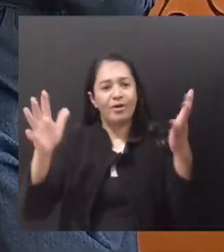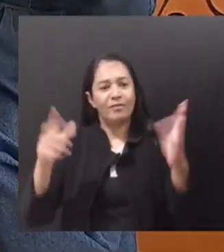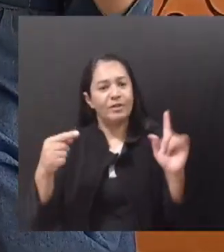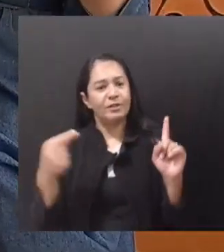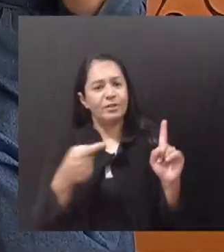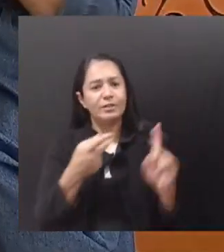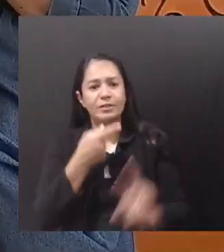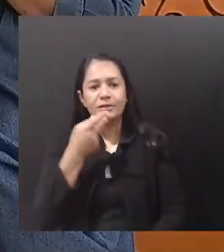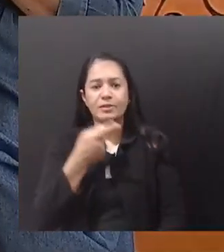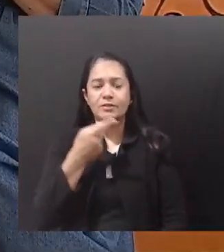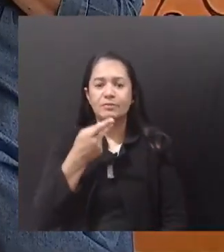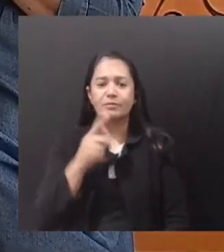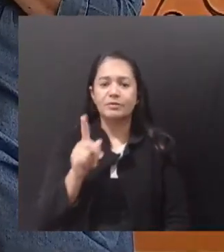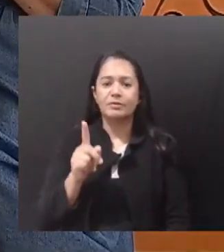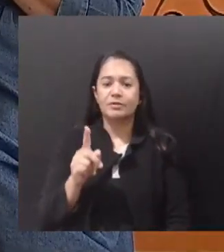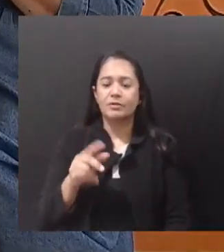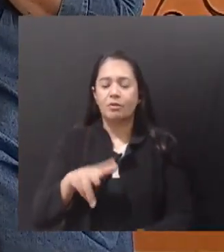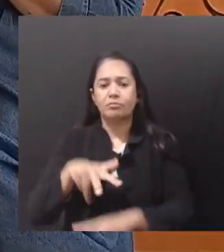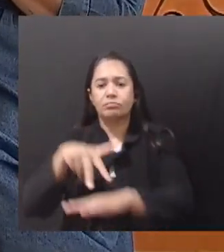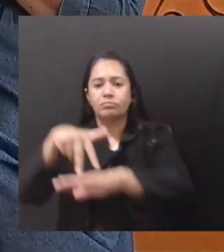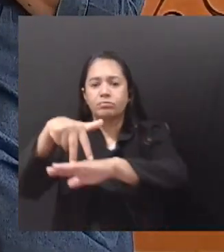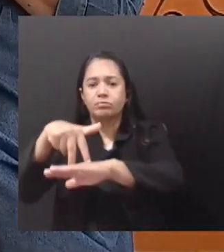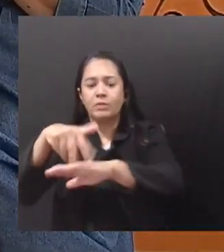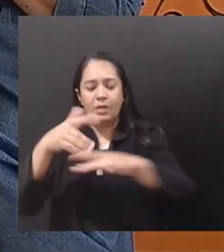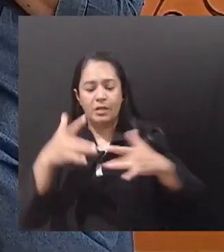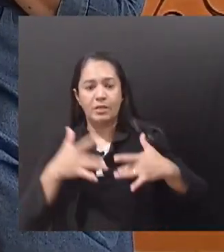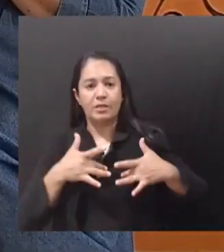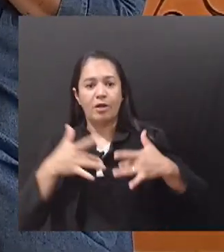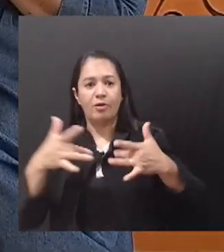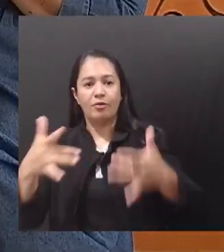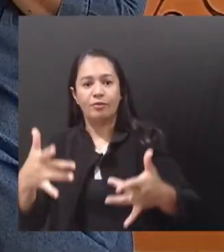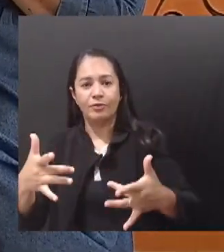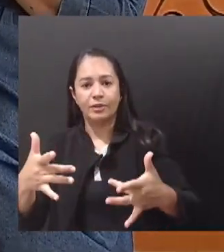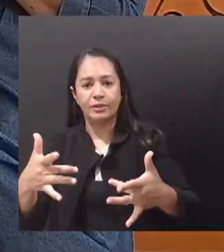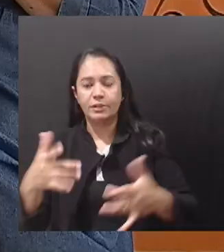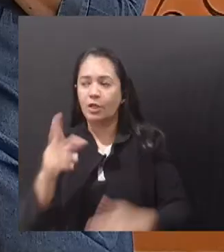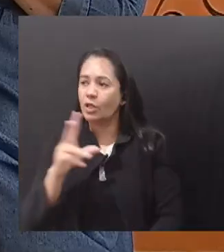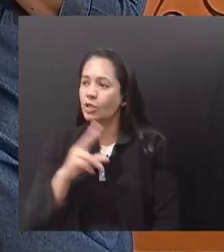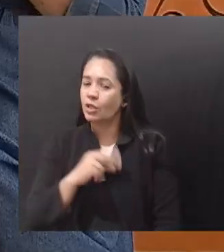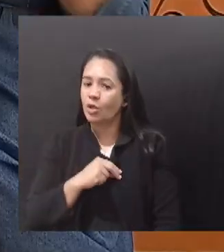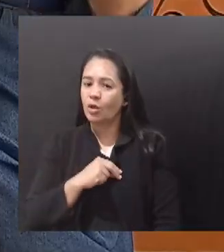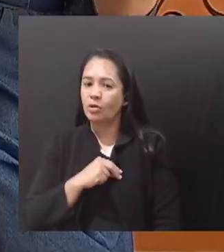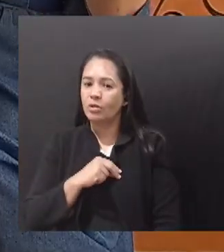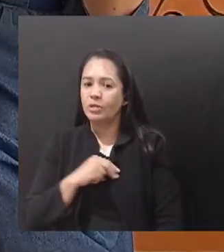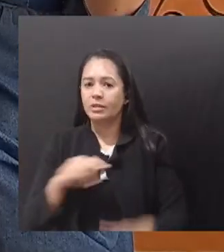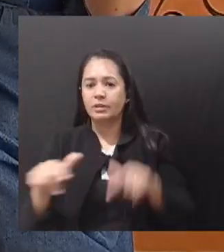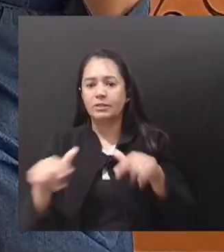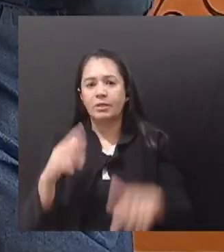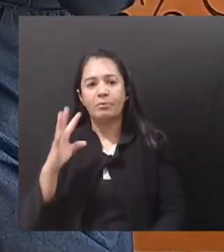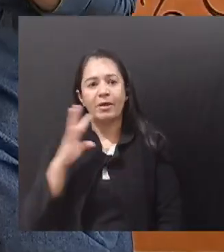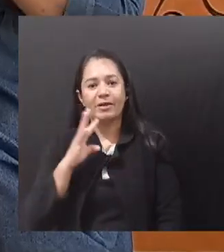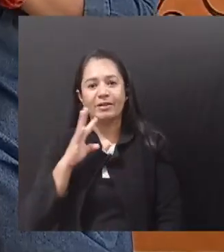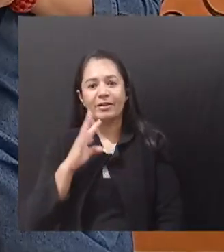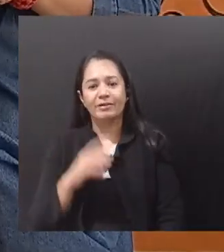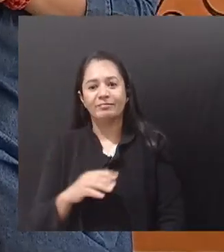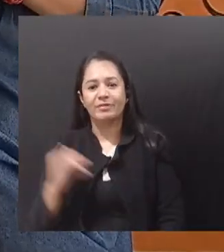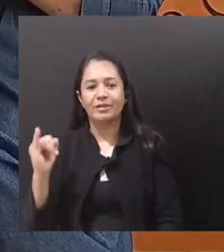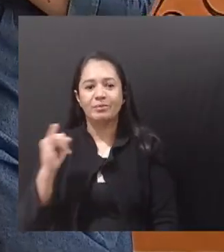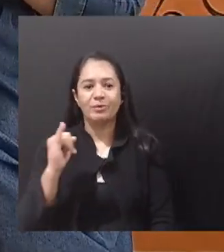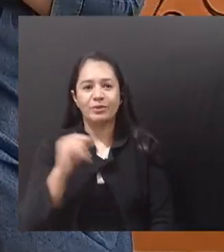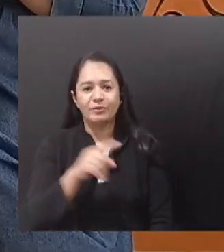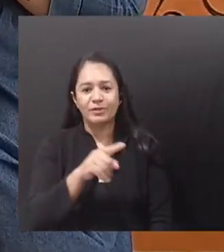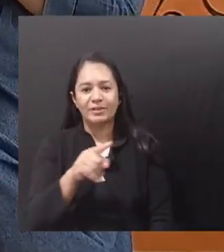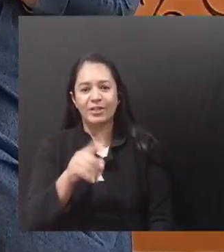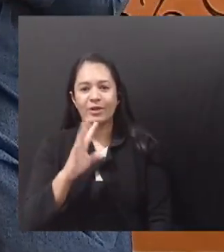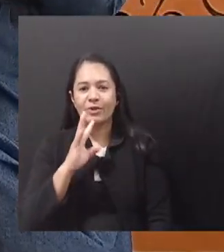falou lá um posicionamento da fraternidade e que eu falei, gente, que trabalho legal, por isso que eu acho que é importante você ir de casa